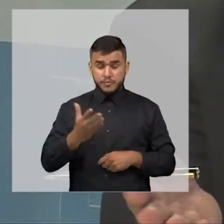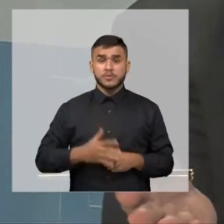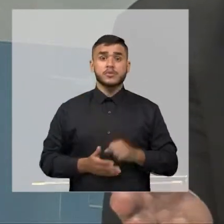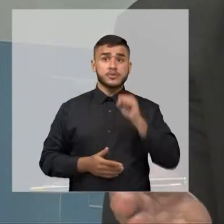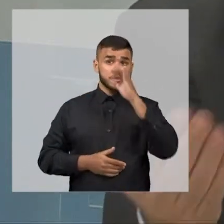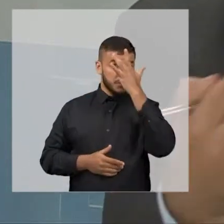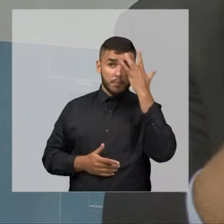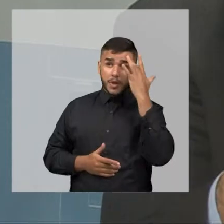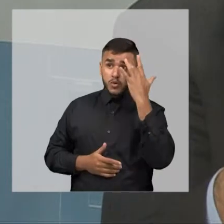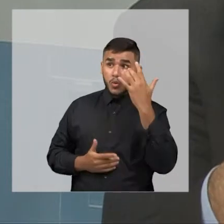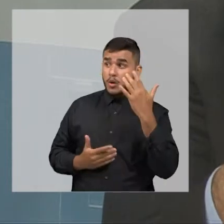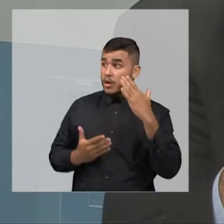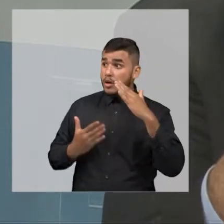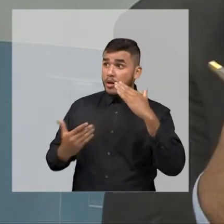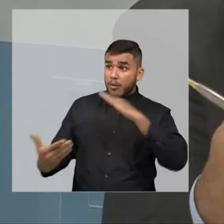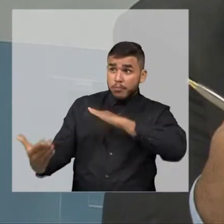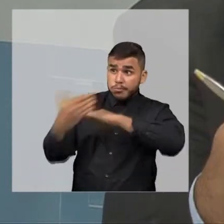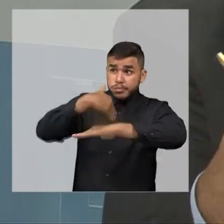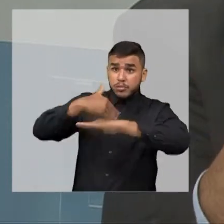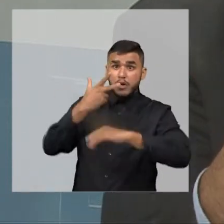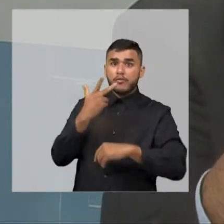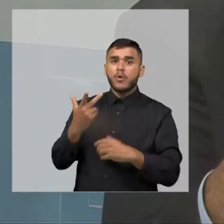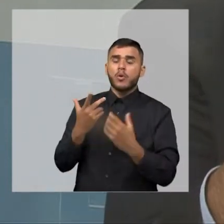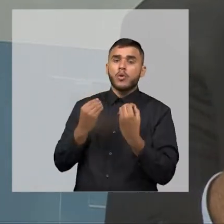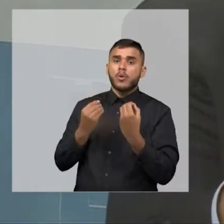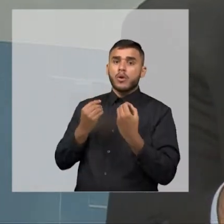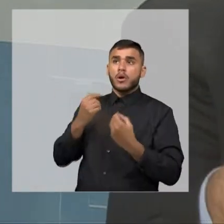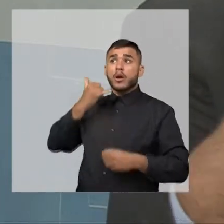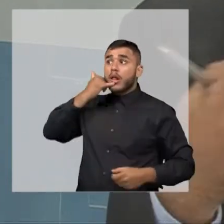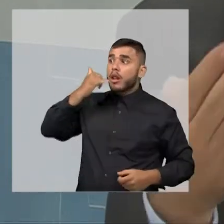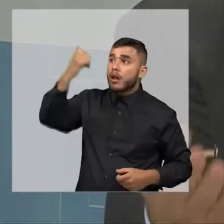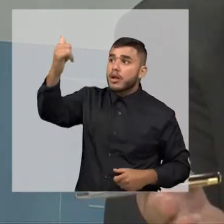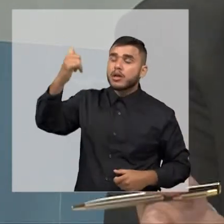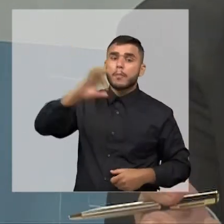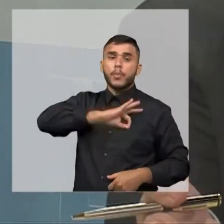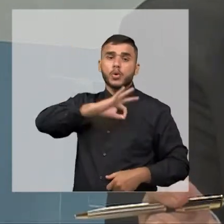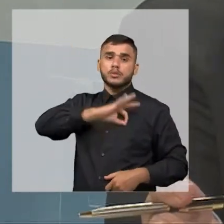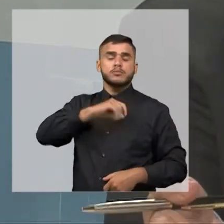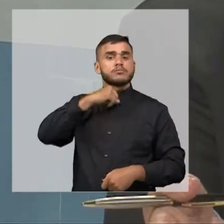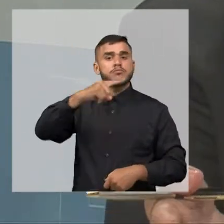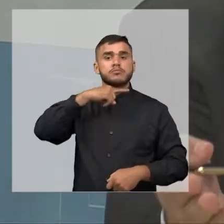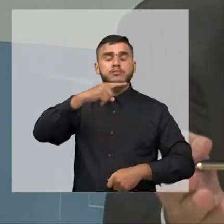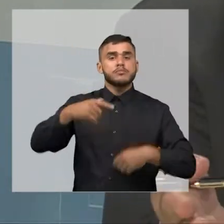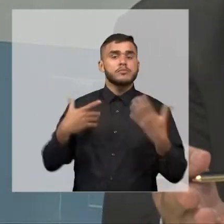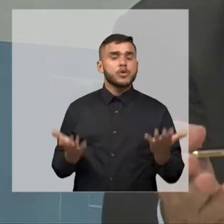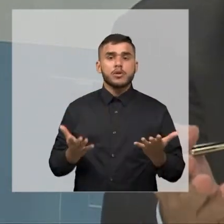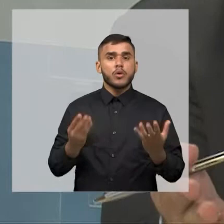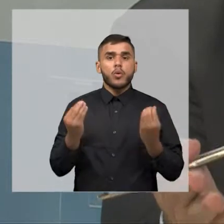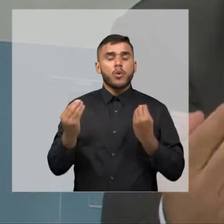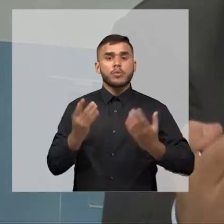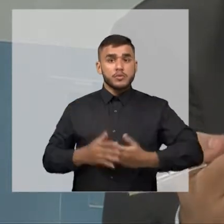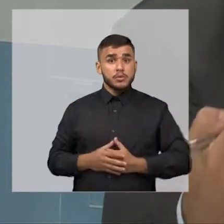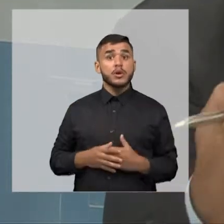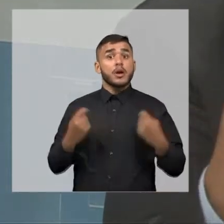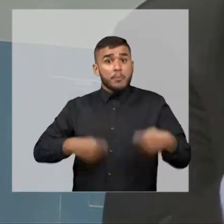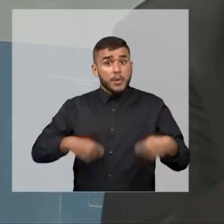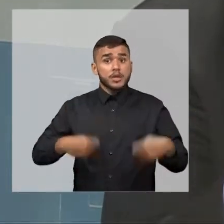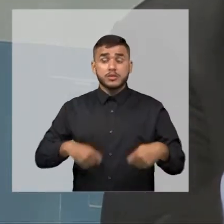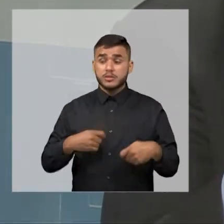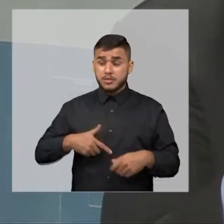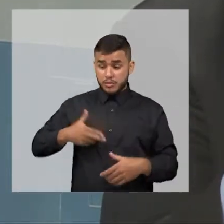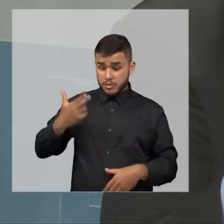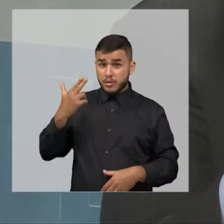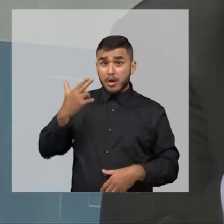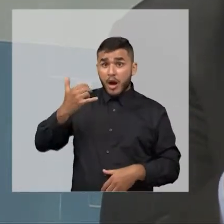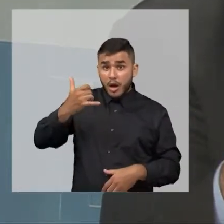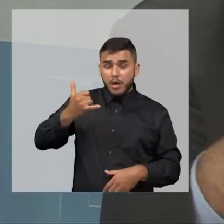rural, se vier alguém invadir, eu não tenho como me defender, porque eu não tenho nem como acionar a polícia. Então, aí é necessário que você tenha a posse da